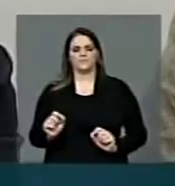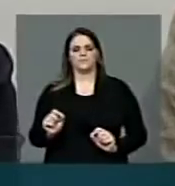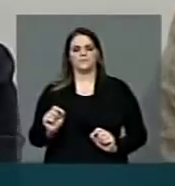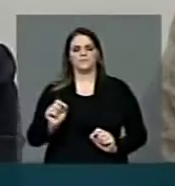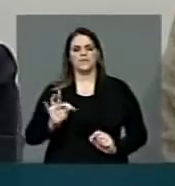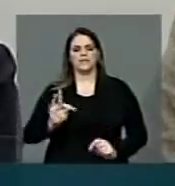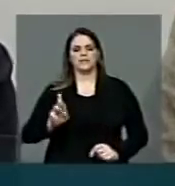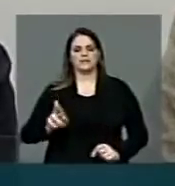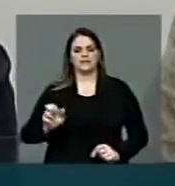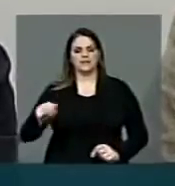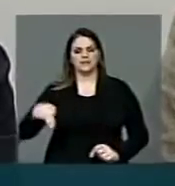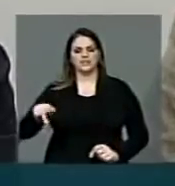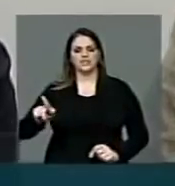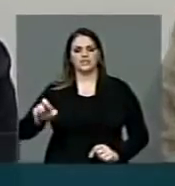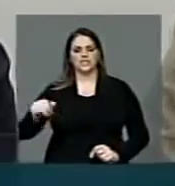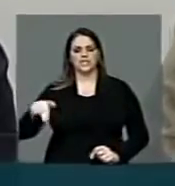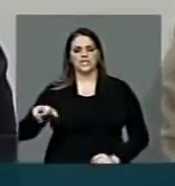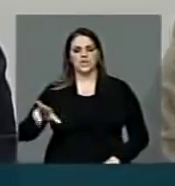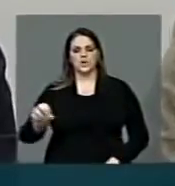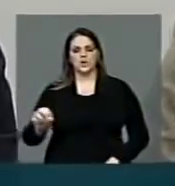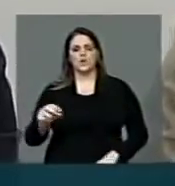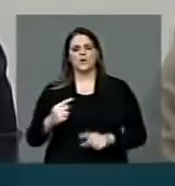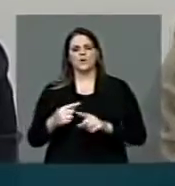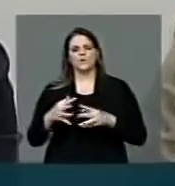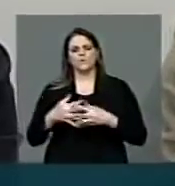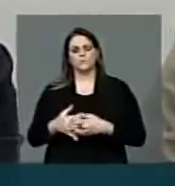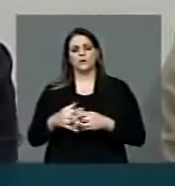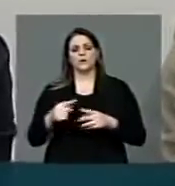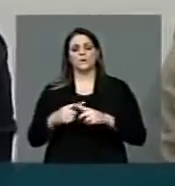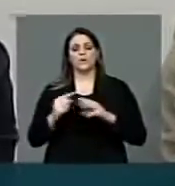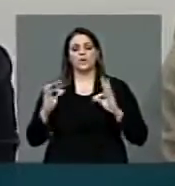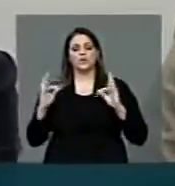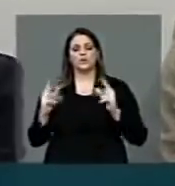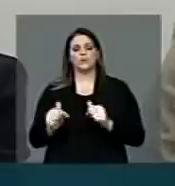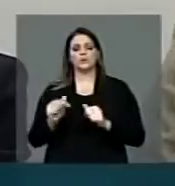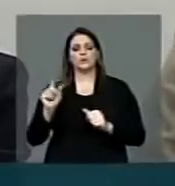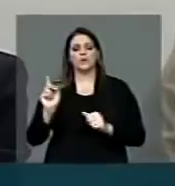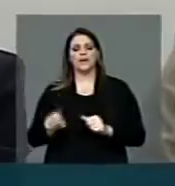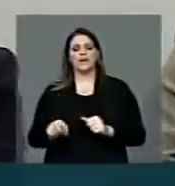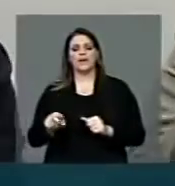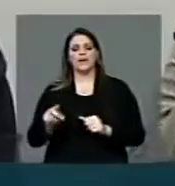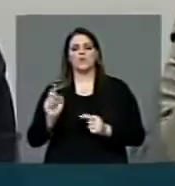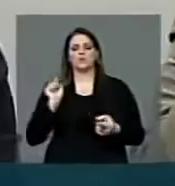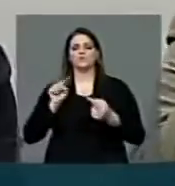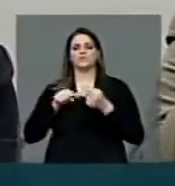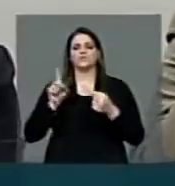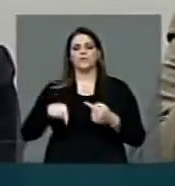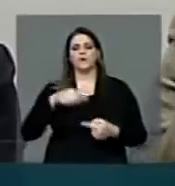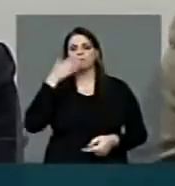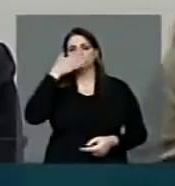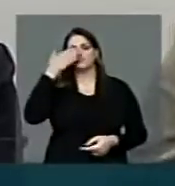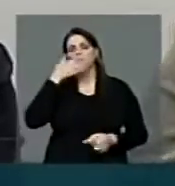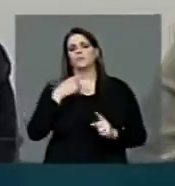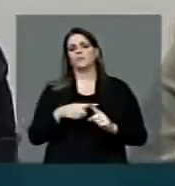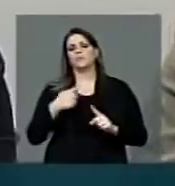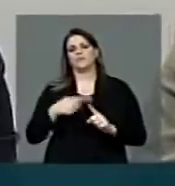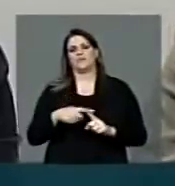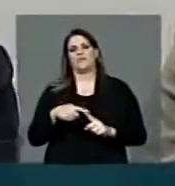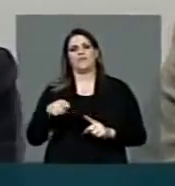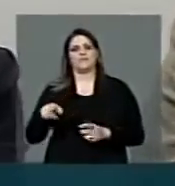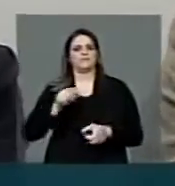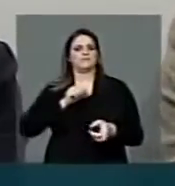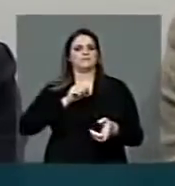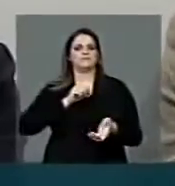transgêneros, é mais complicado porque quase todas têm a prostituição como um destino, né? Elas são